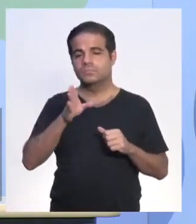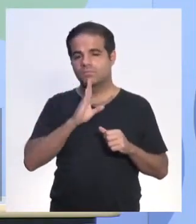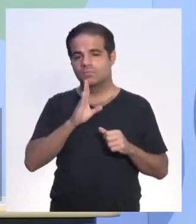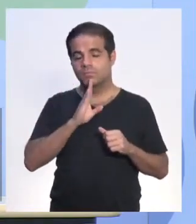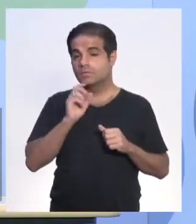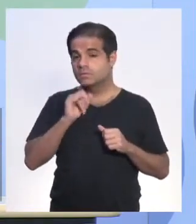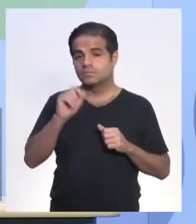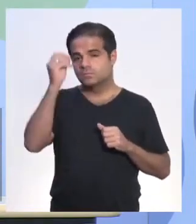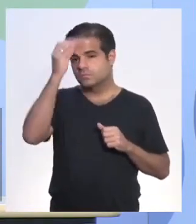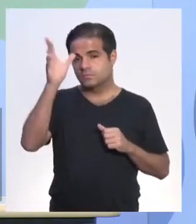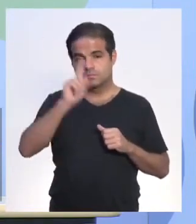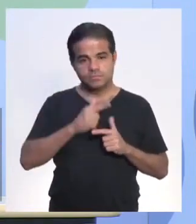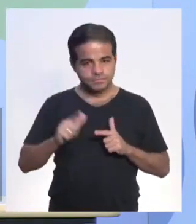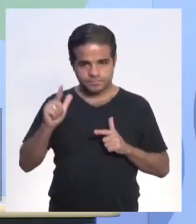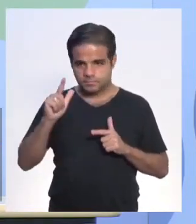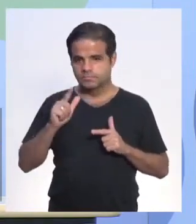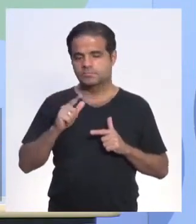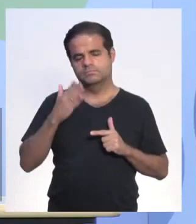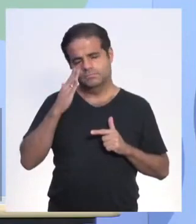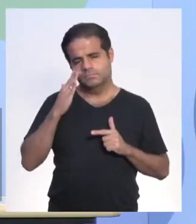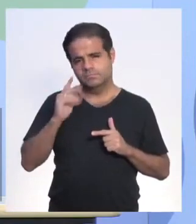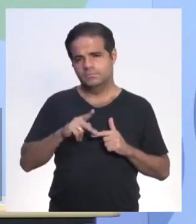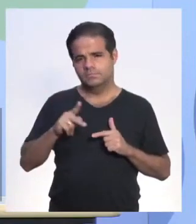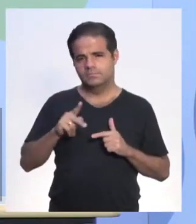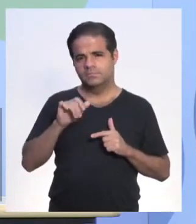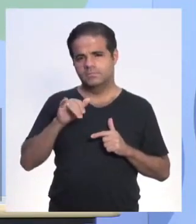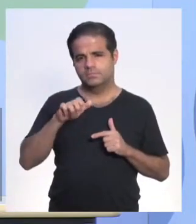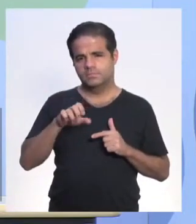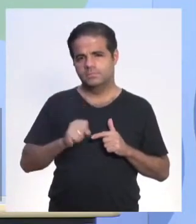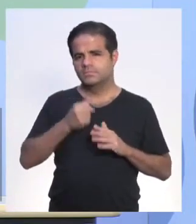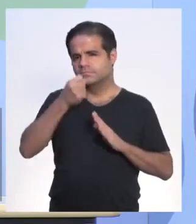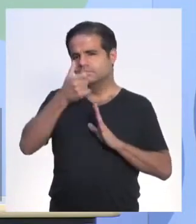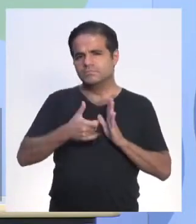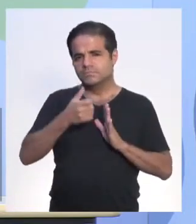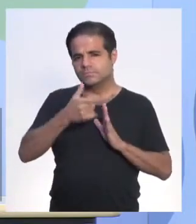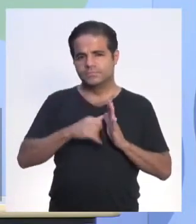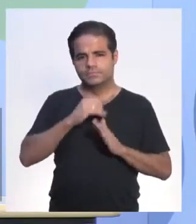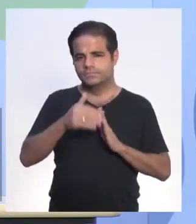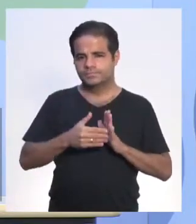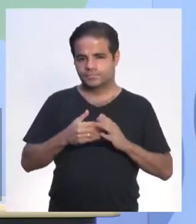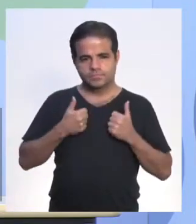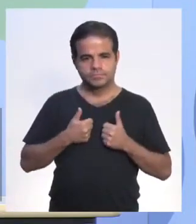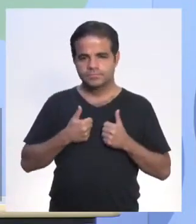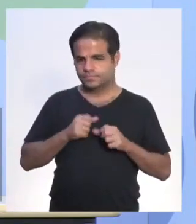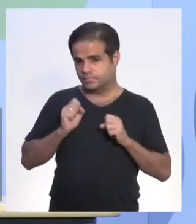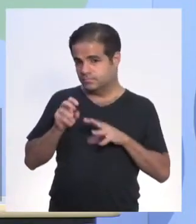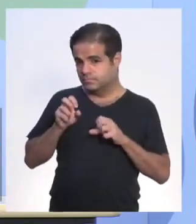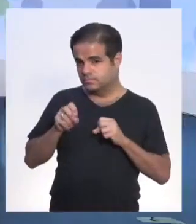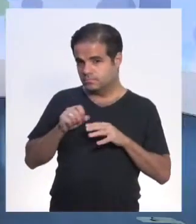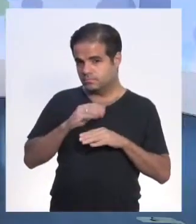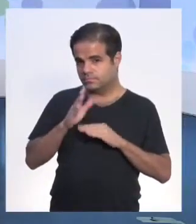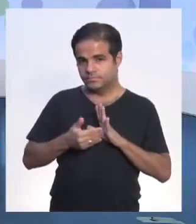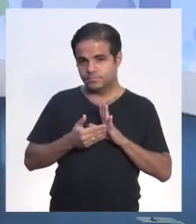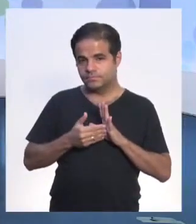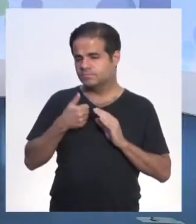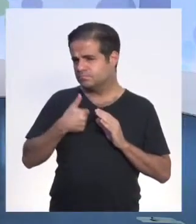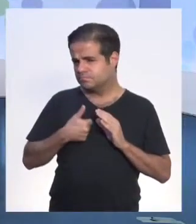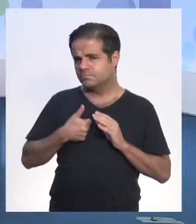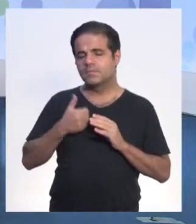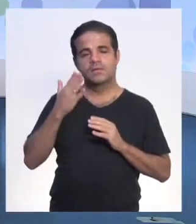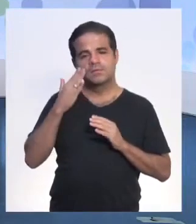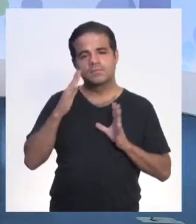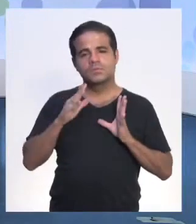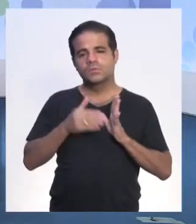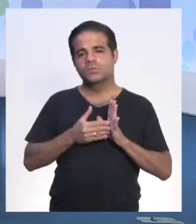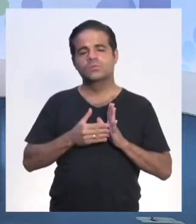se você não lembra, não tem problema, que eu sei que a professora Inês, que explica tudo muito bem, vai te ensinar tudo direitinho e você vai sair daqui sabendo